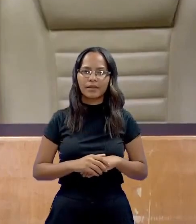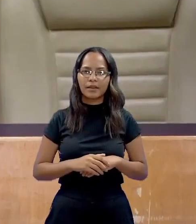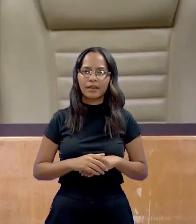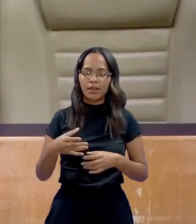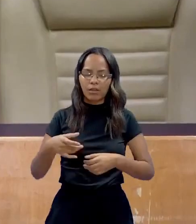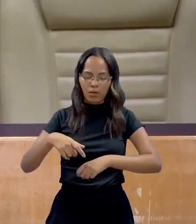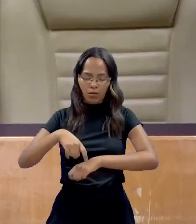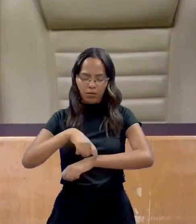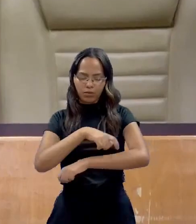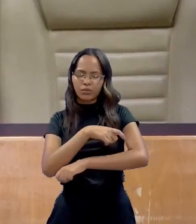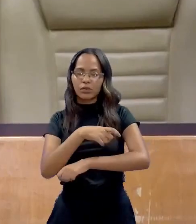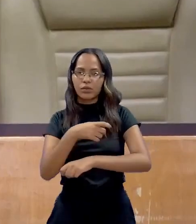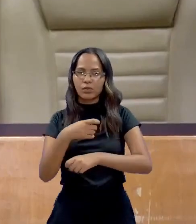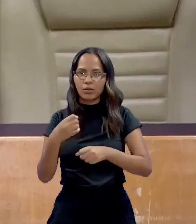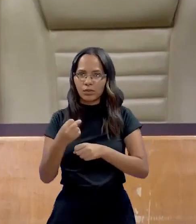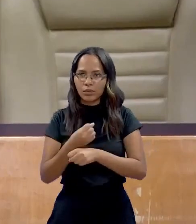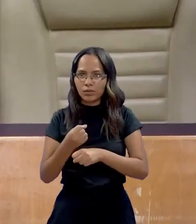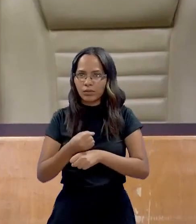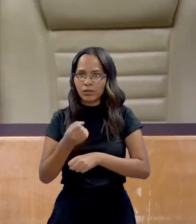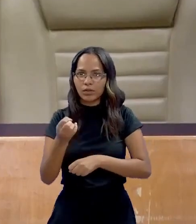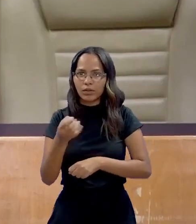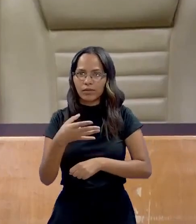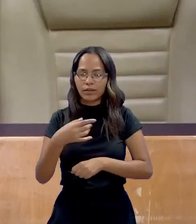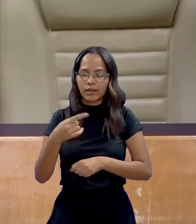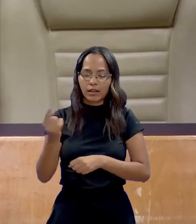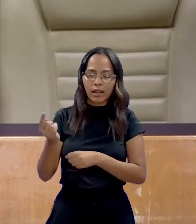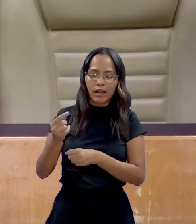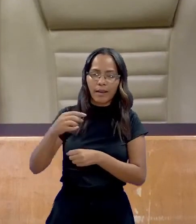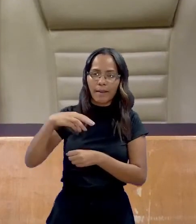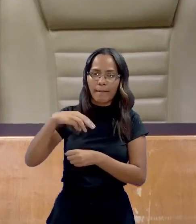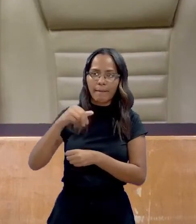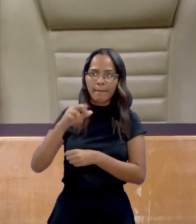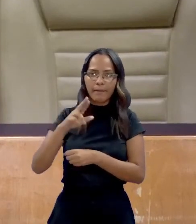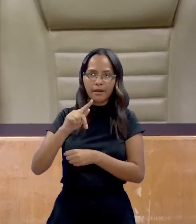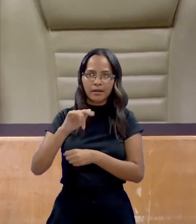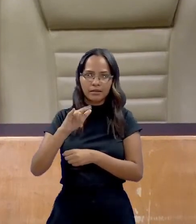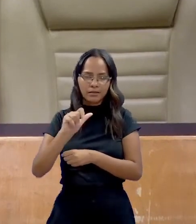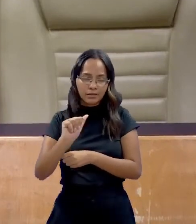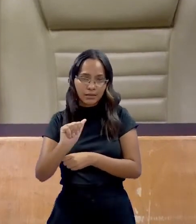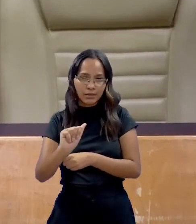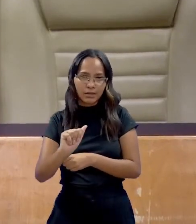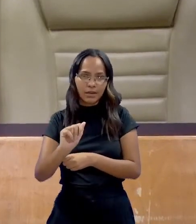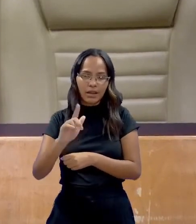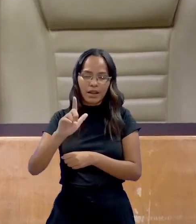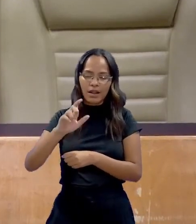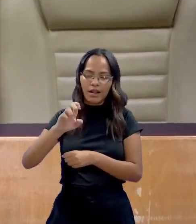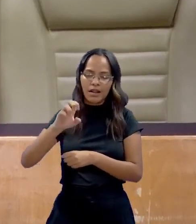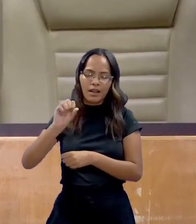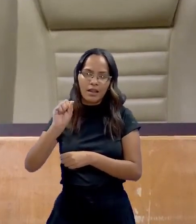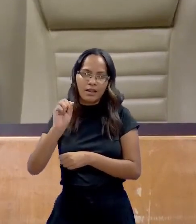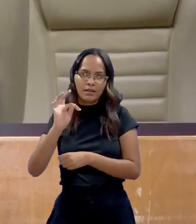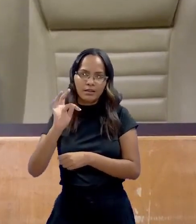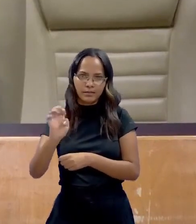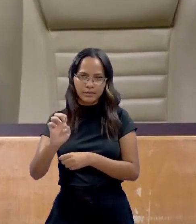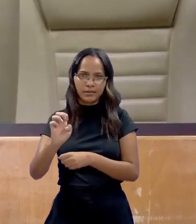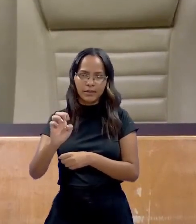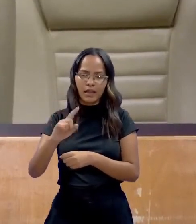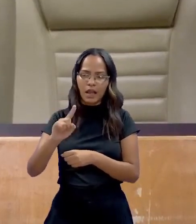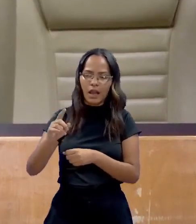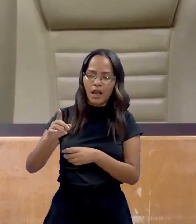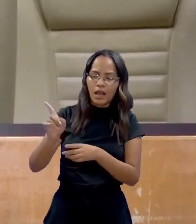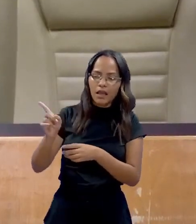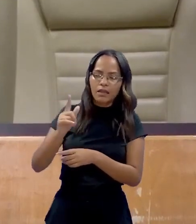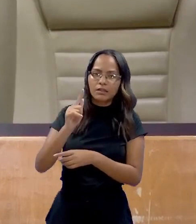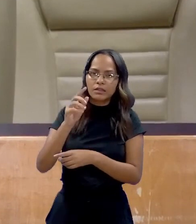recapeamento da primeira Marginal Leste, da J020 até o nosso querido Parque